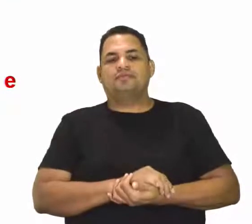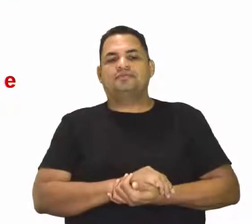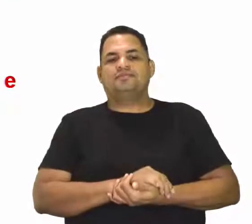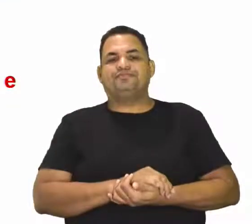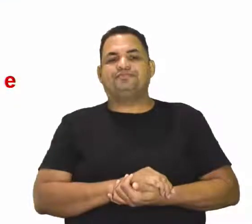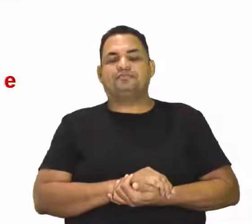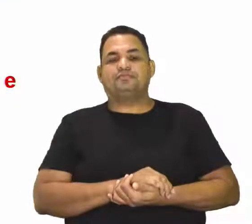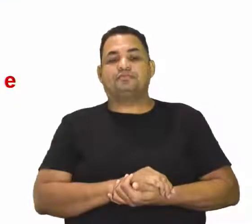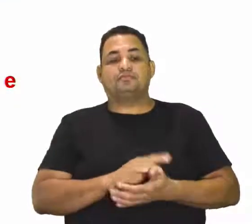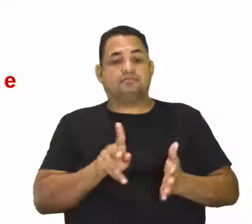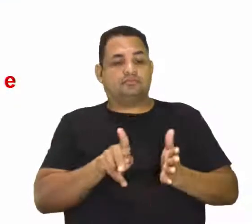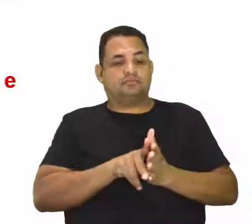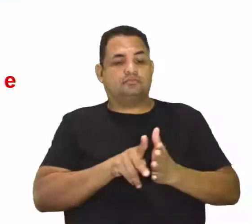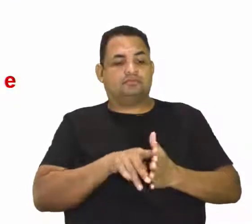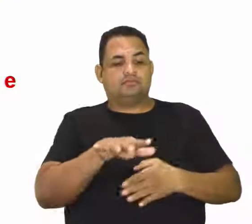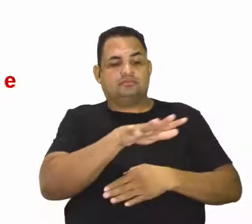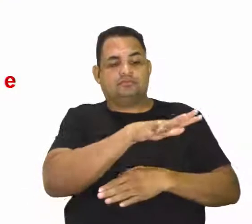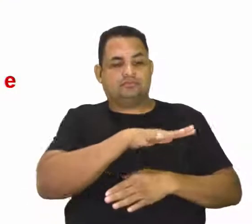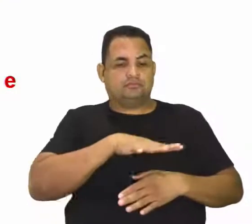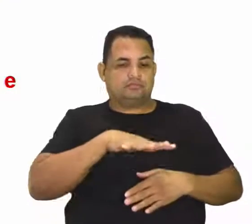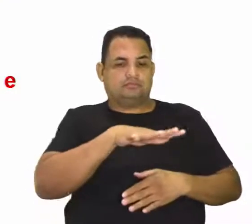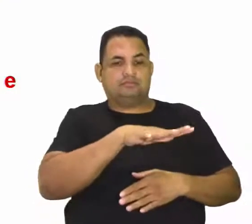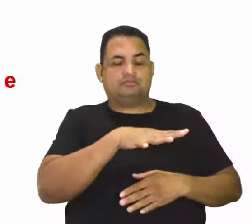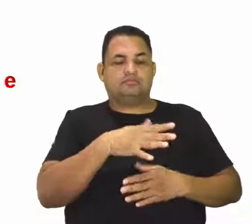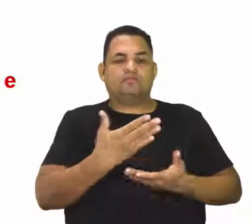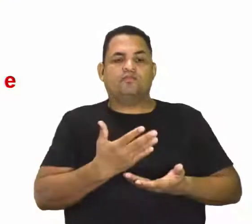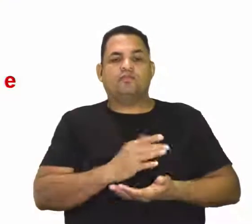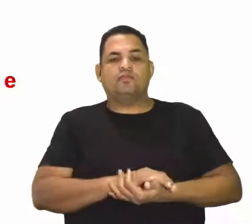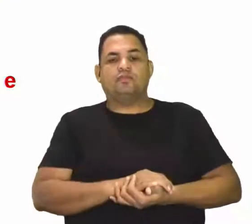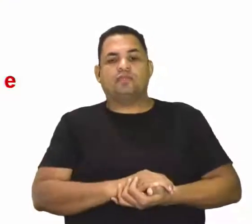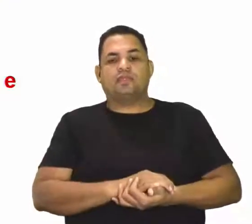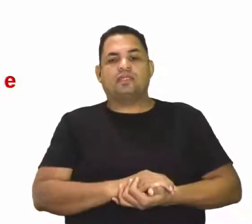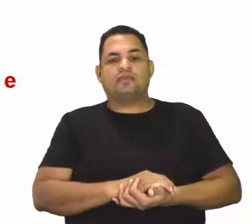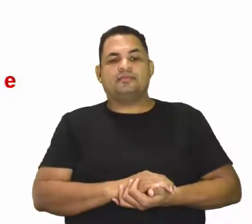das árvores nativas, né?